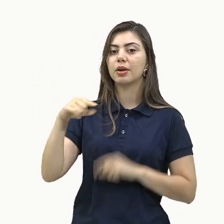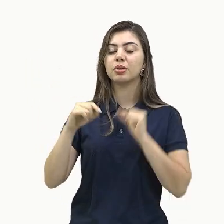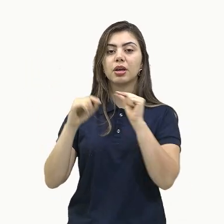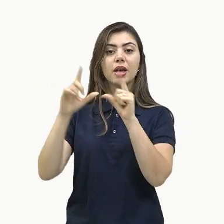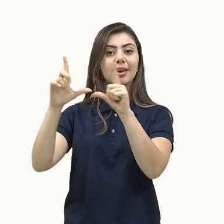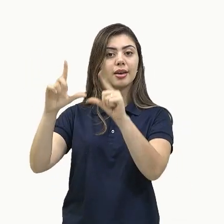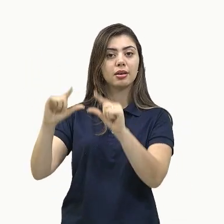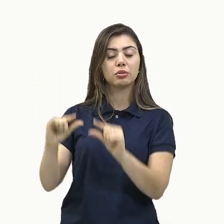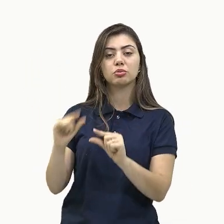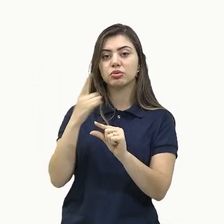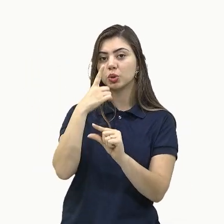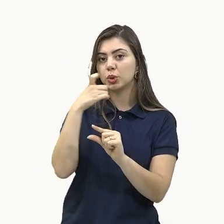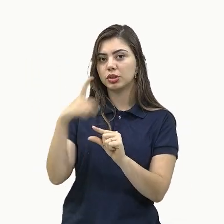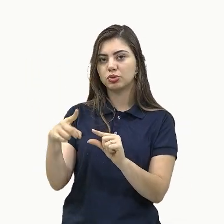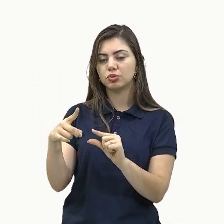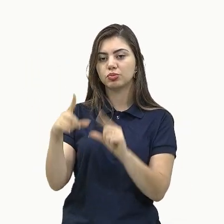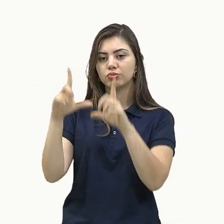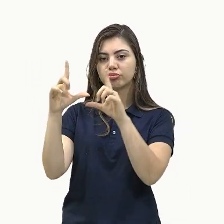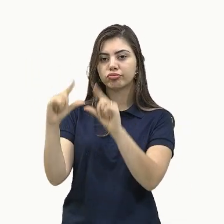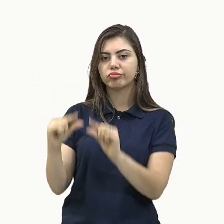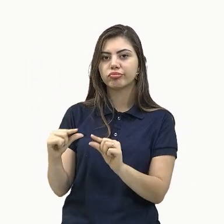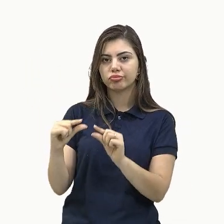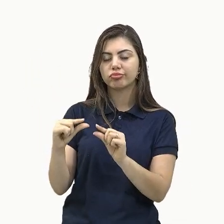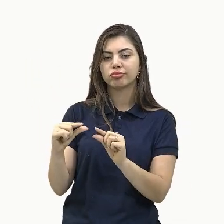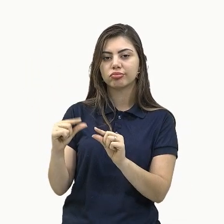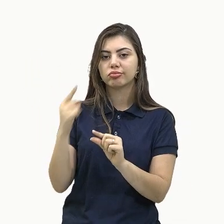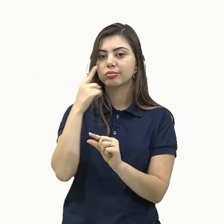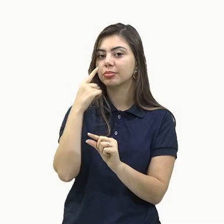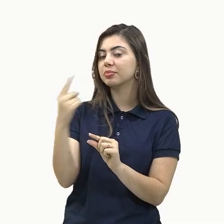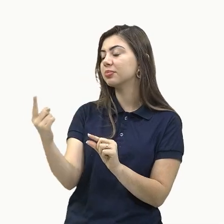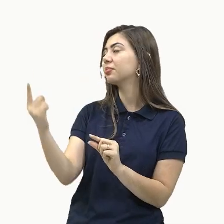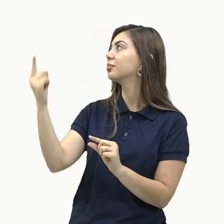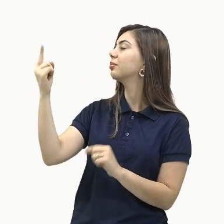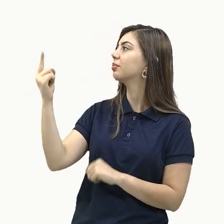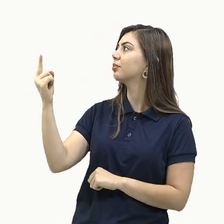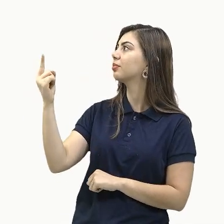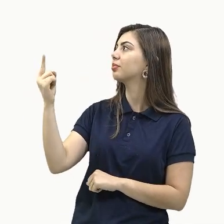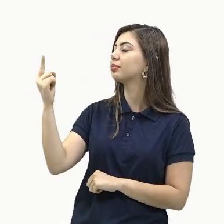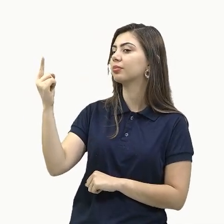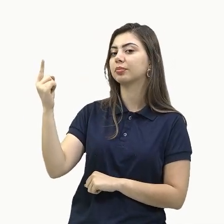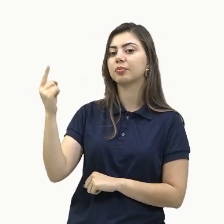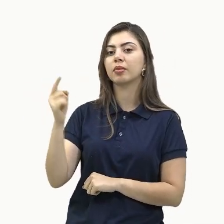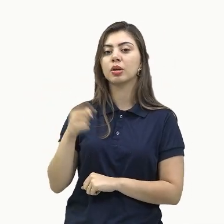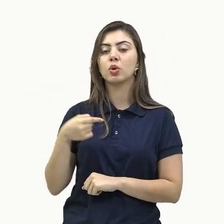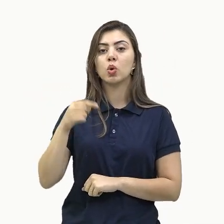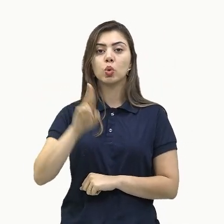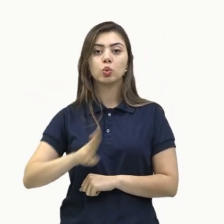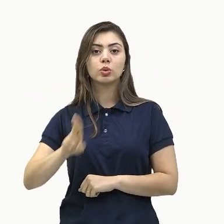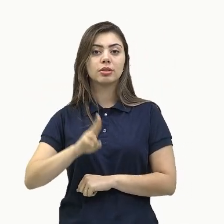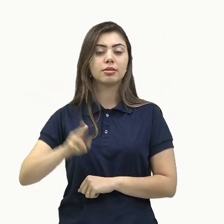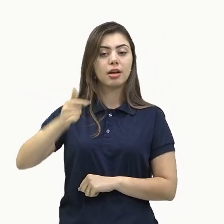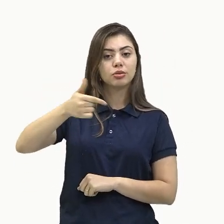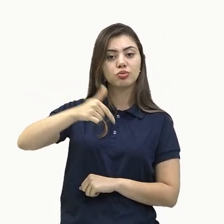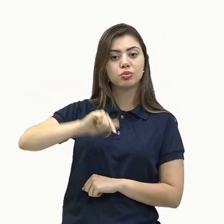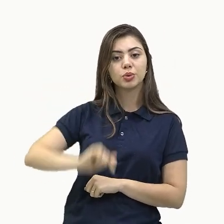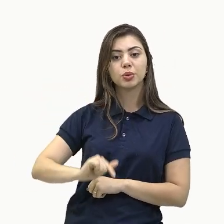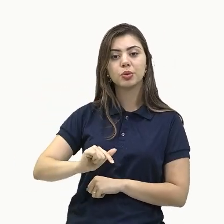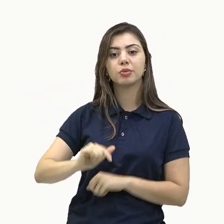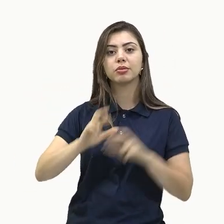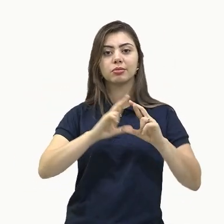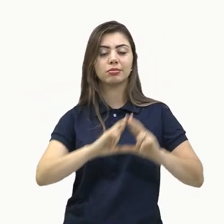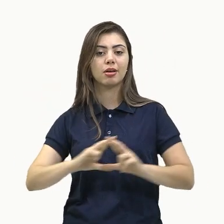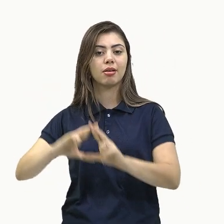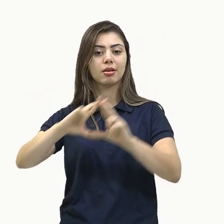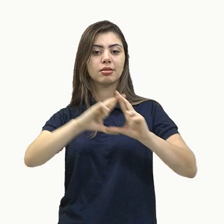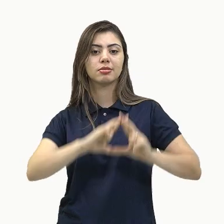reduzir, vejam vocês, reduzir, reutilizar,